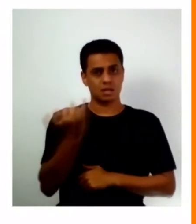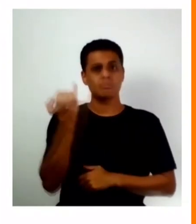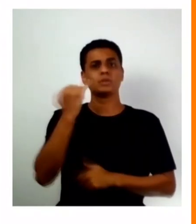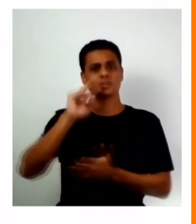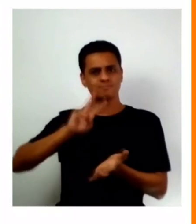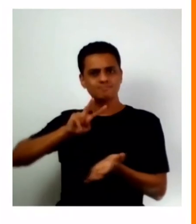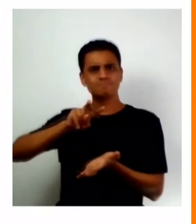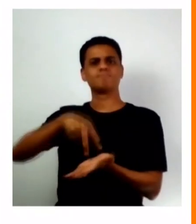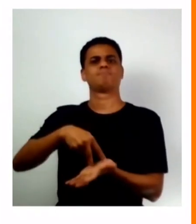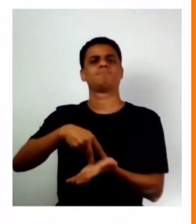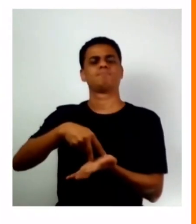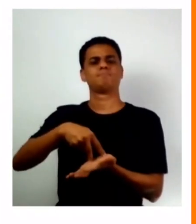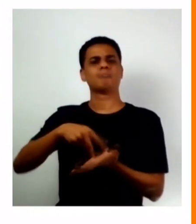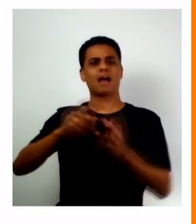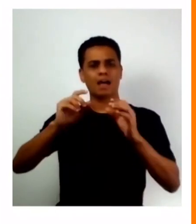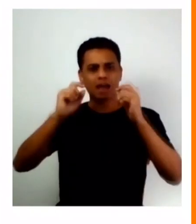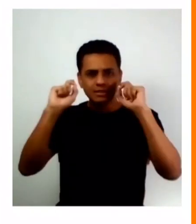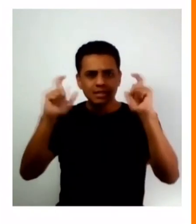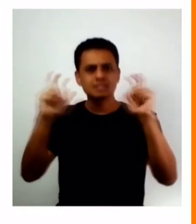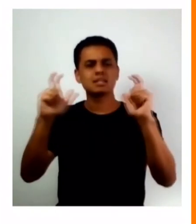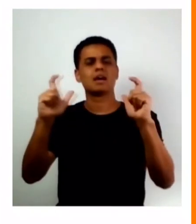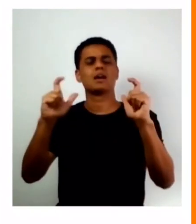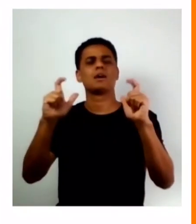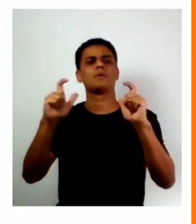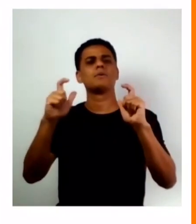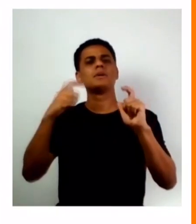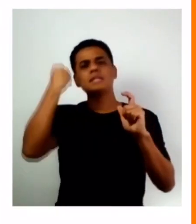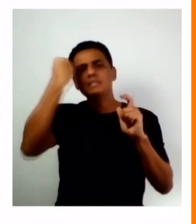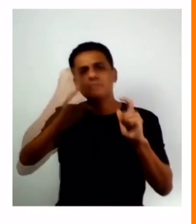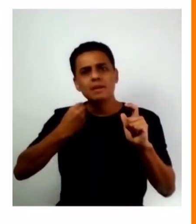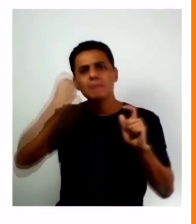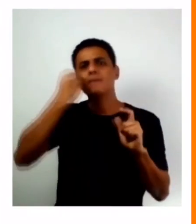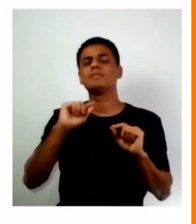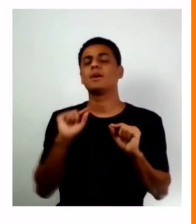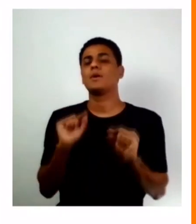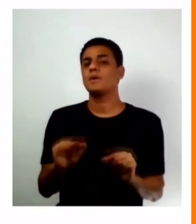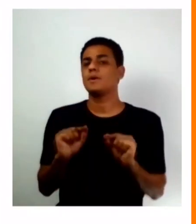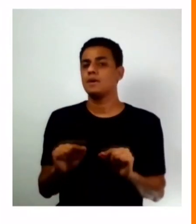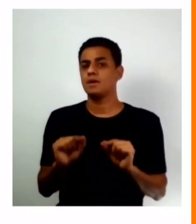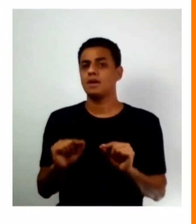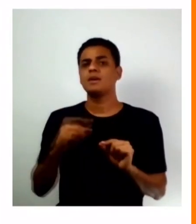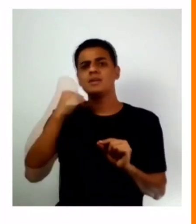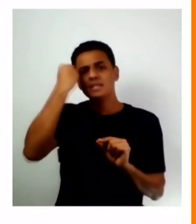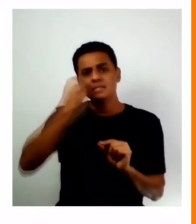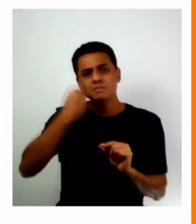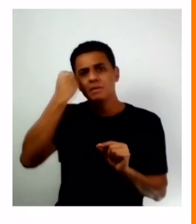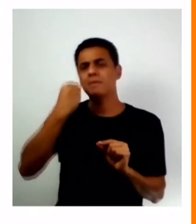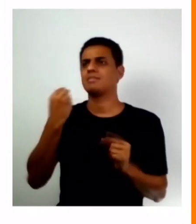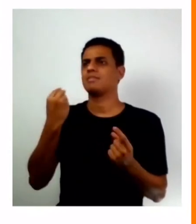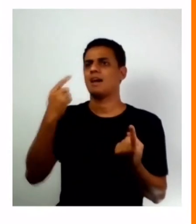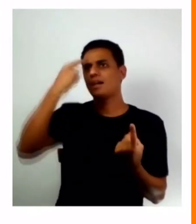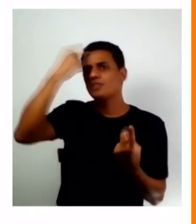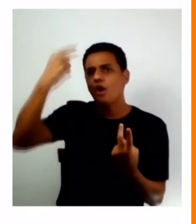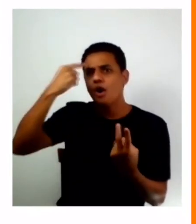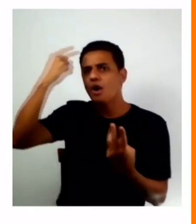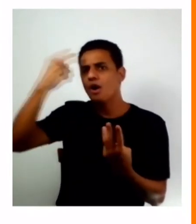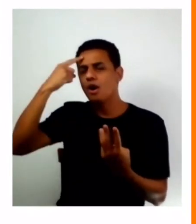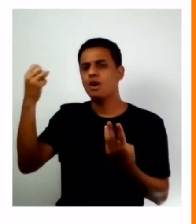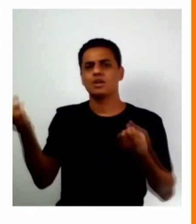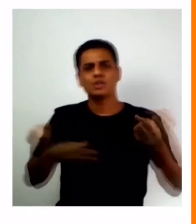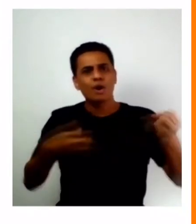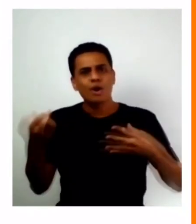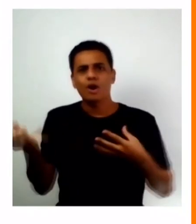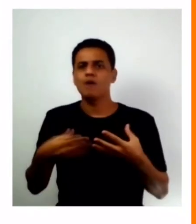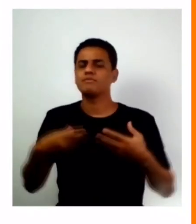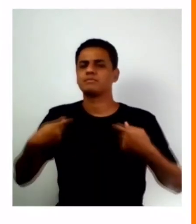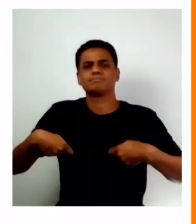a isto e, sobre todo, também experimentar, experimentar coisas, inovar coisas, provar coisas. É a dizer,